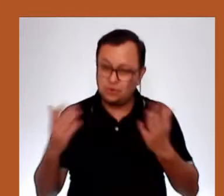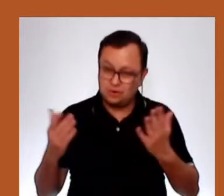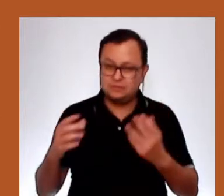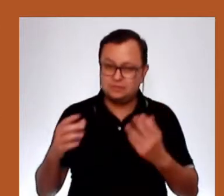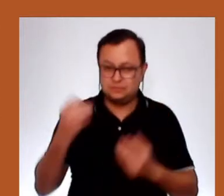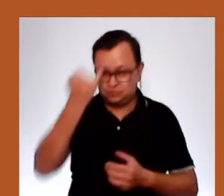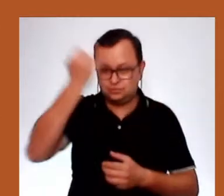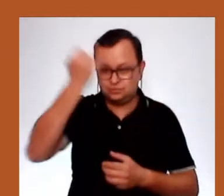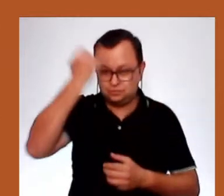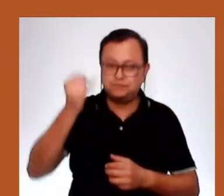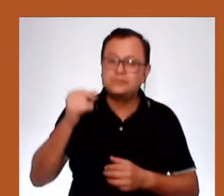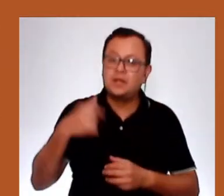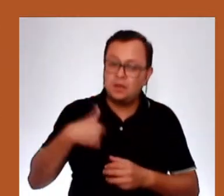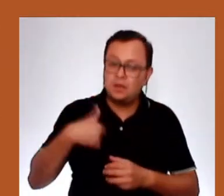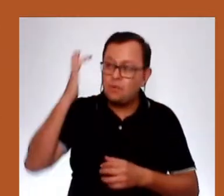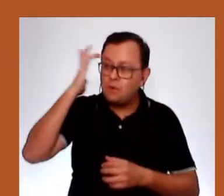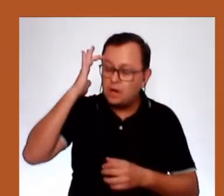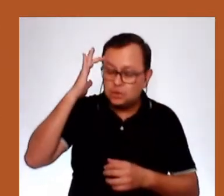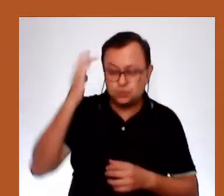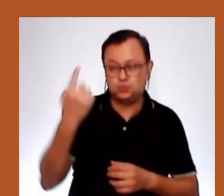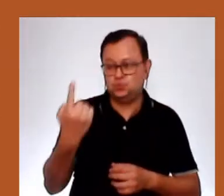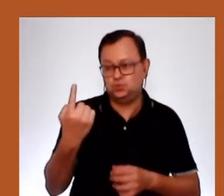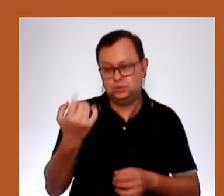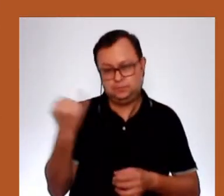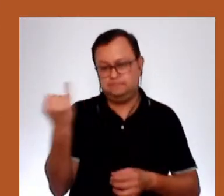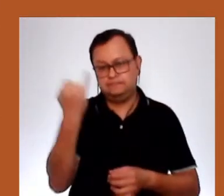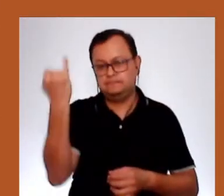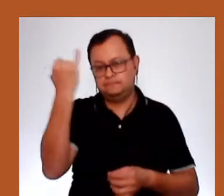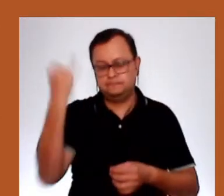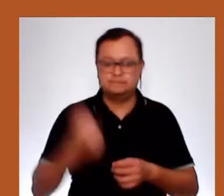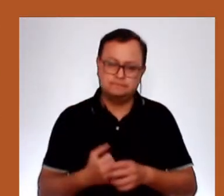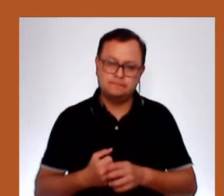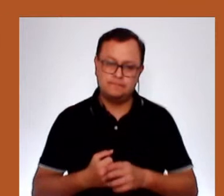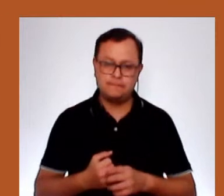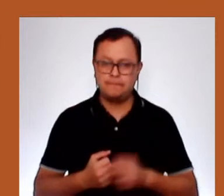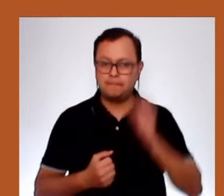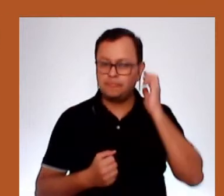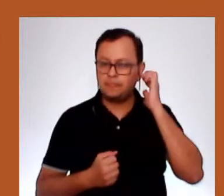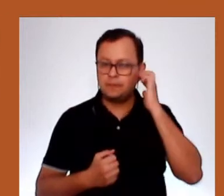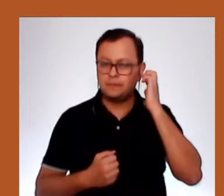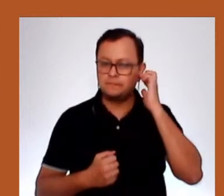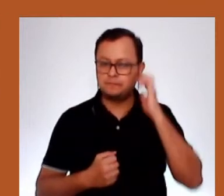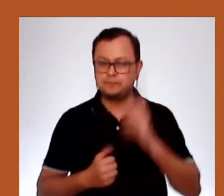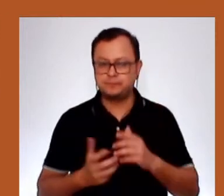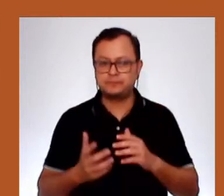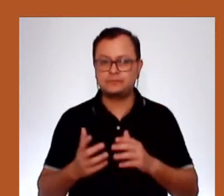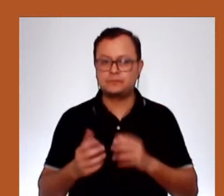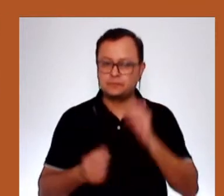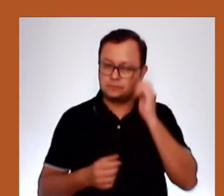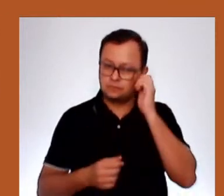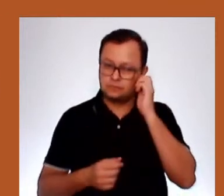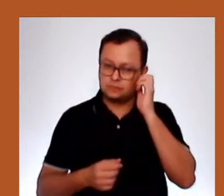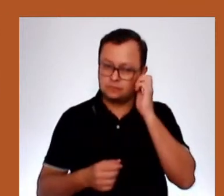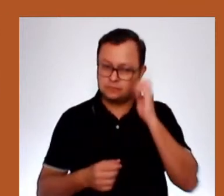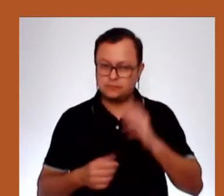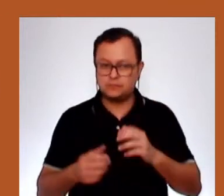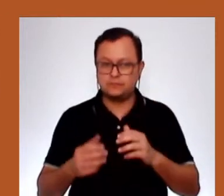Porque a gente, eu não sei se de modo geral, para todas,